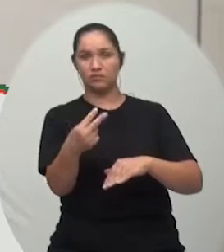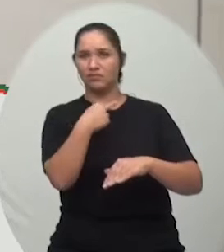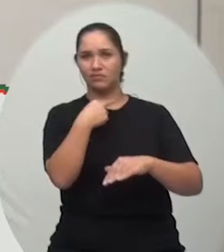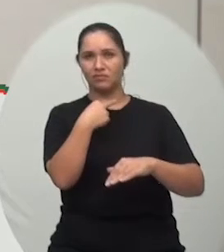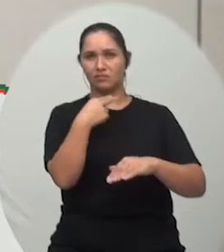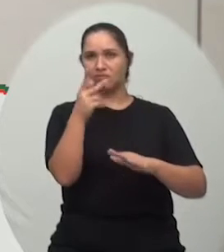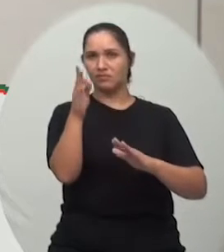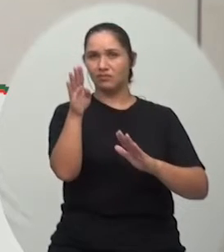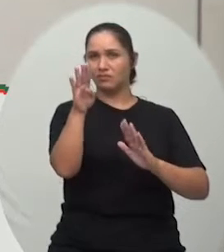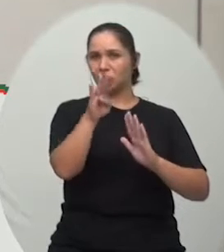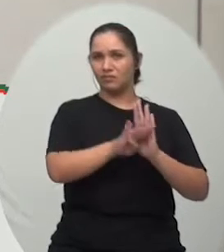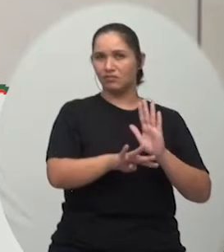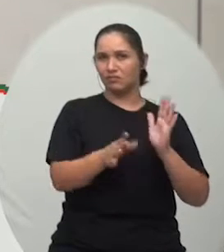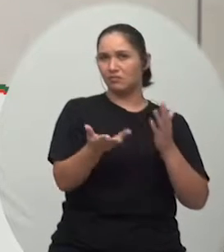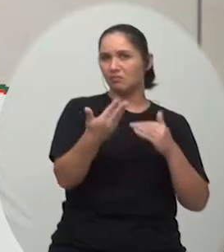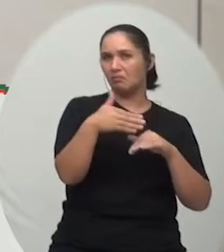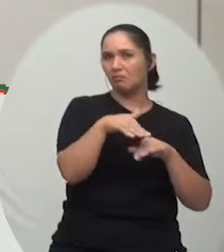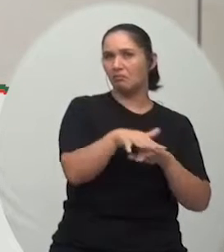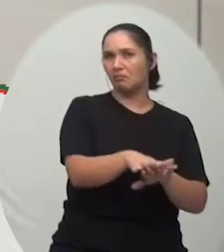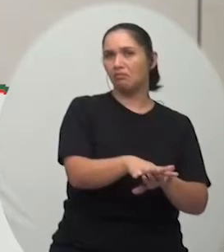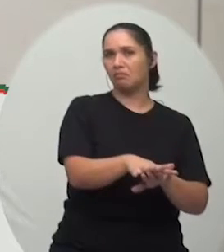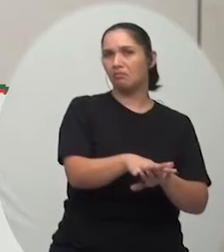insistir.